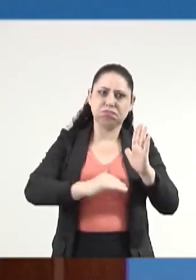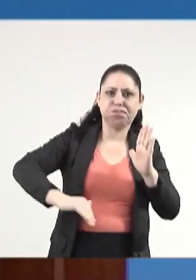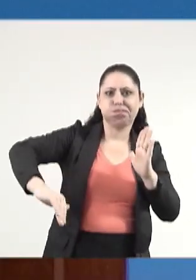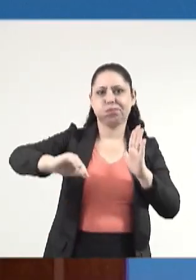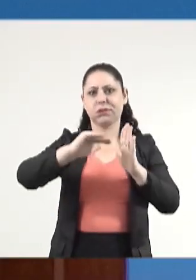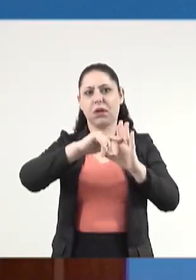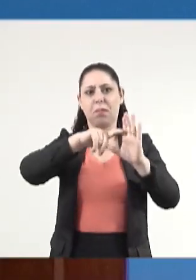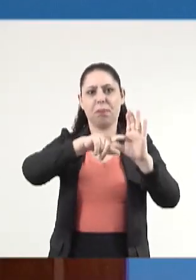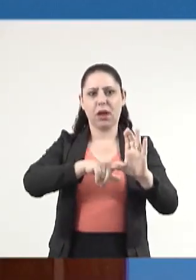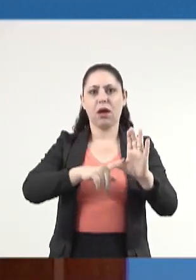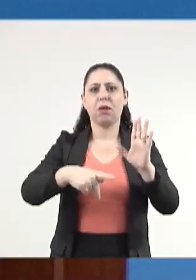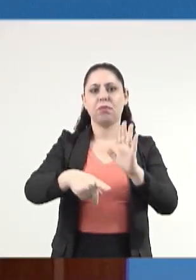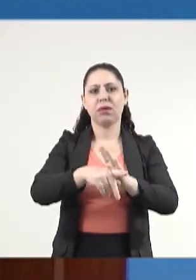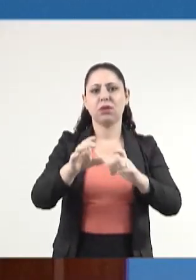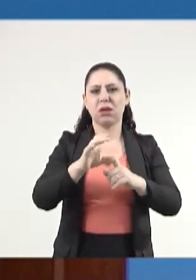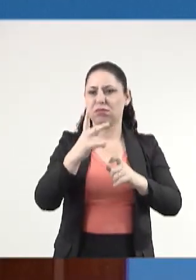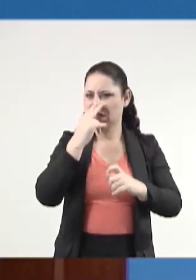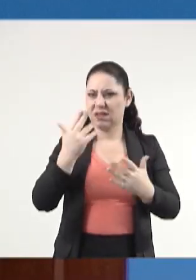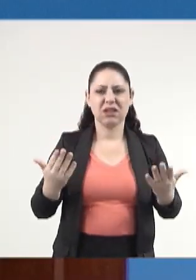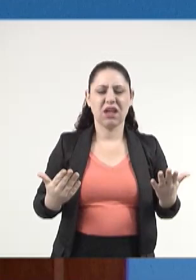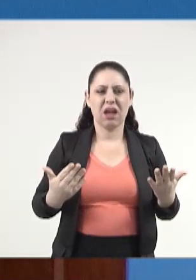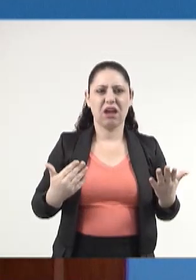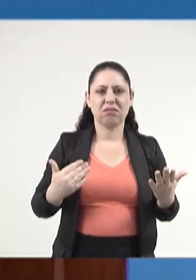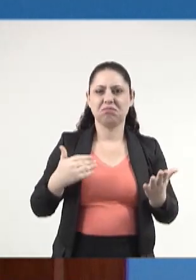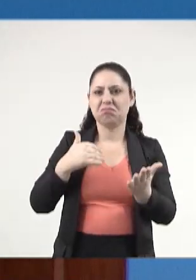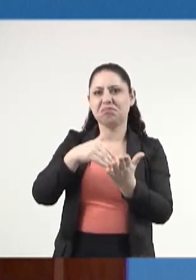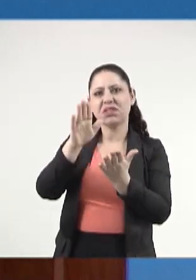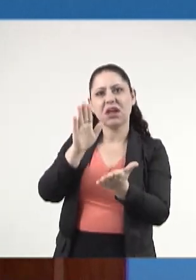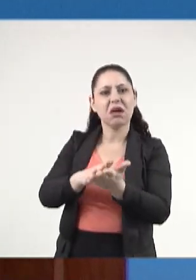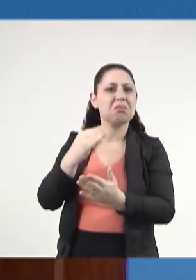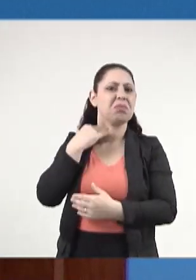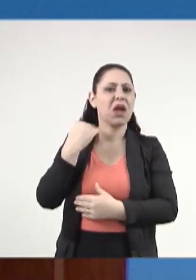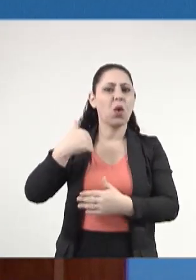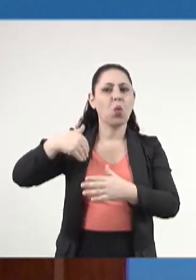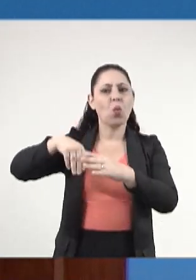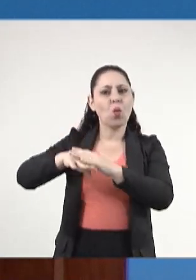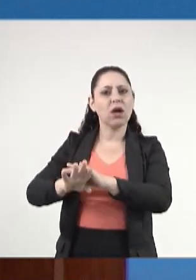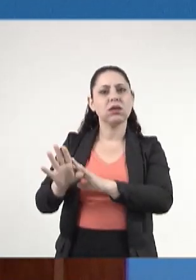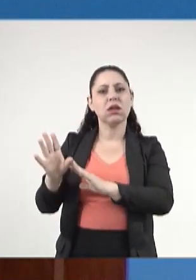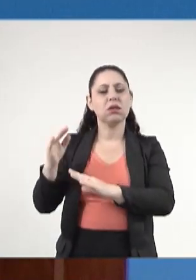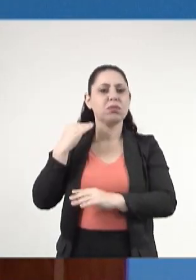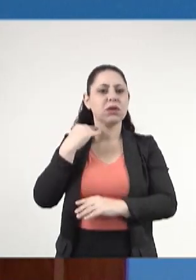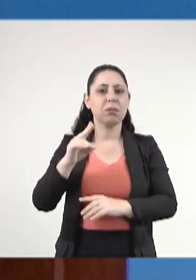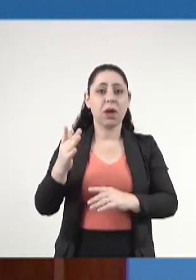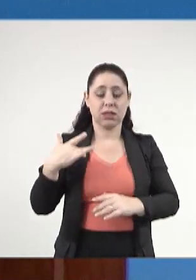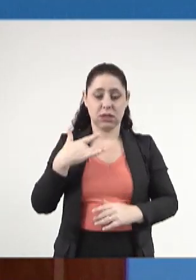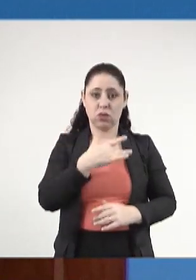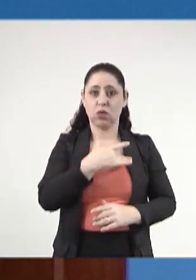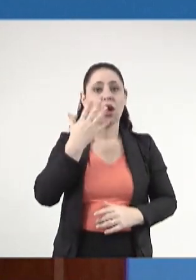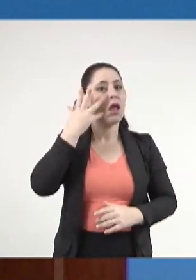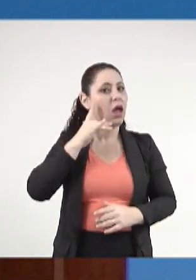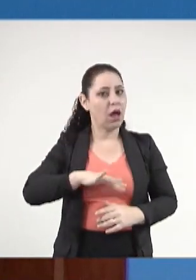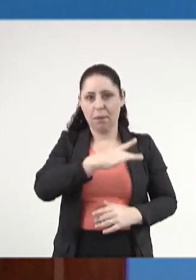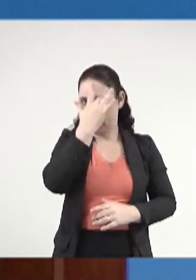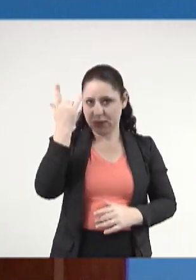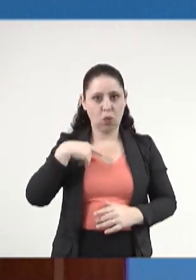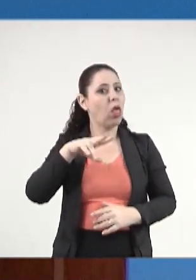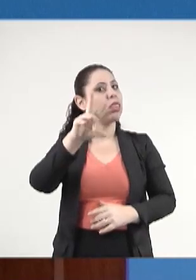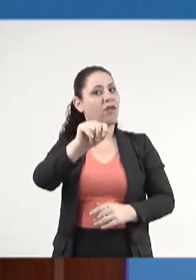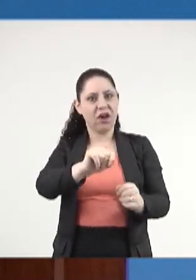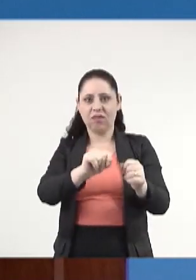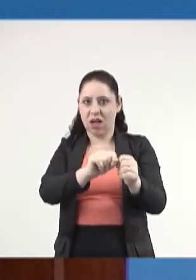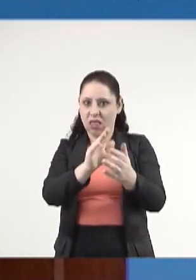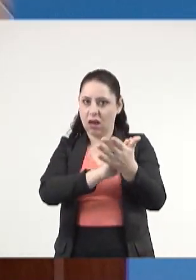a contribuição da CACEMS. Parece que ele quer sair da CACEMS, entrar no banco e virar banqueiro. Mas com a saúde das crianças e das pessoas, o senhor não vai mexer,